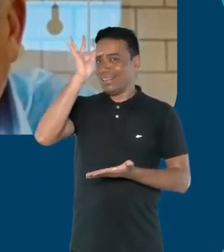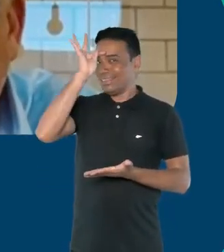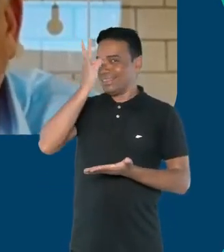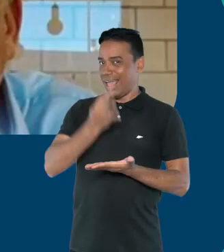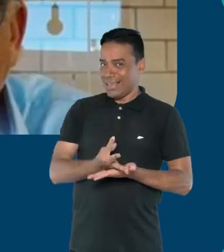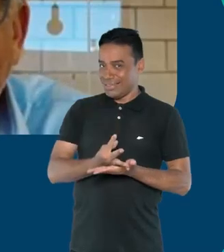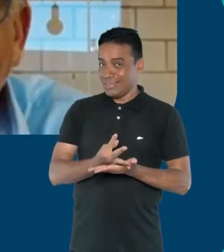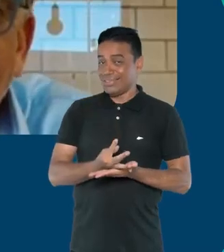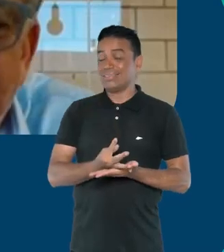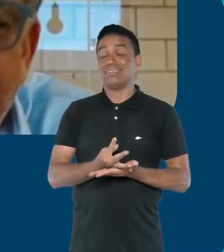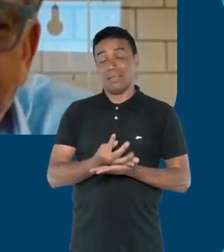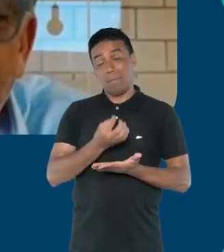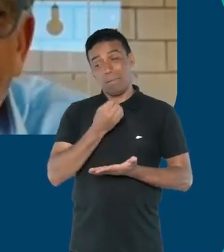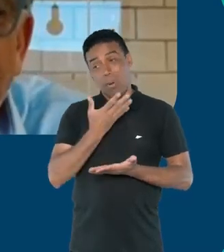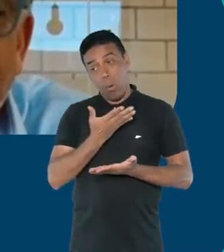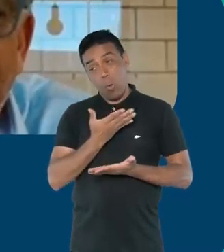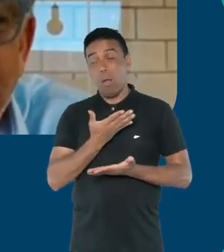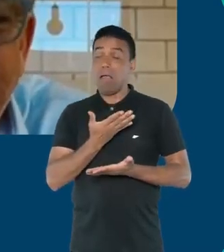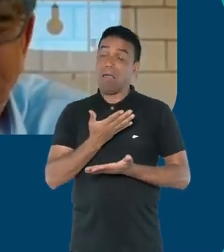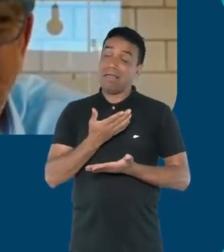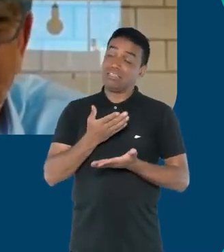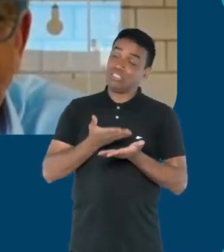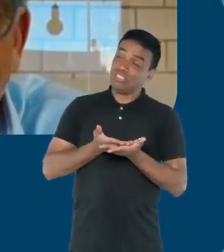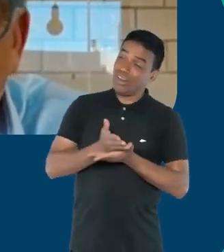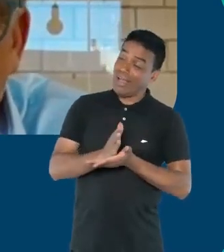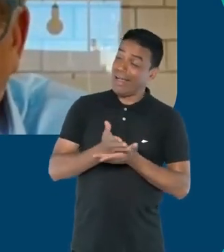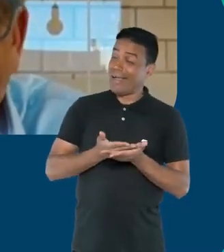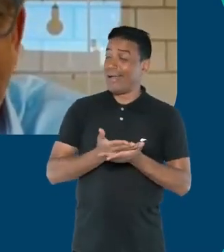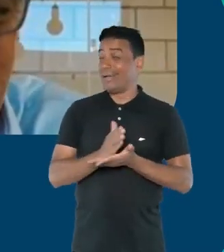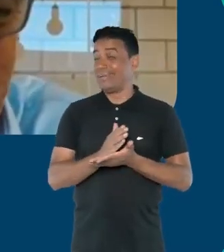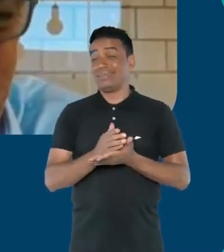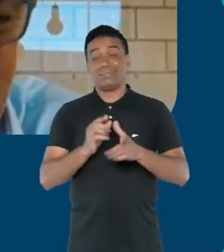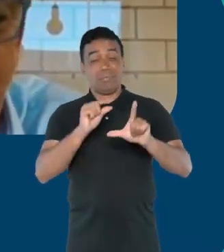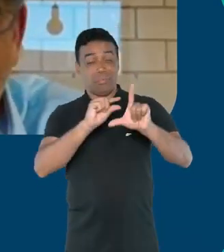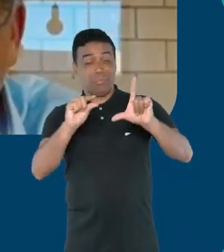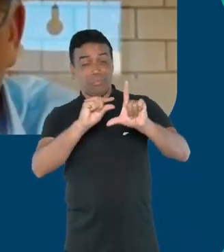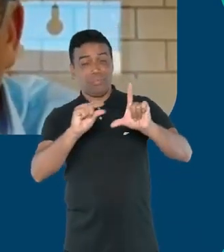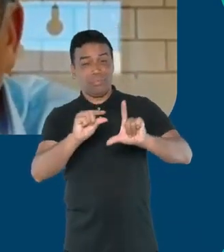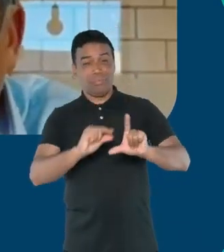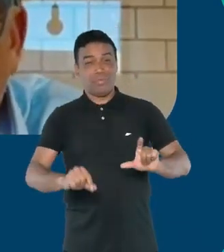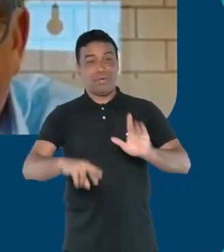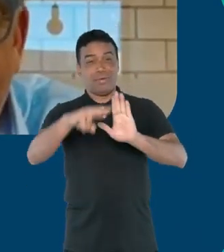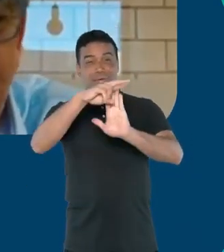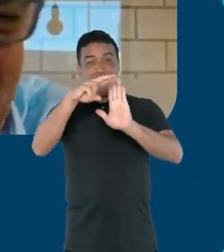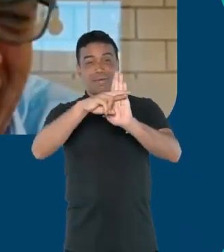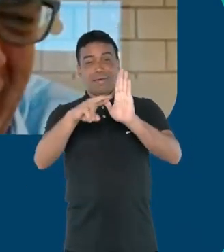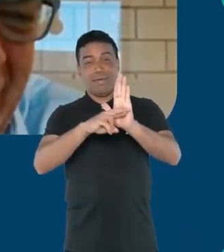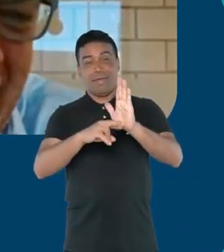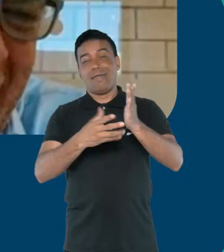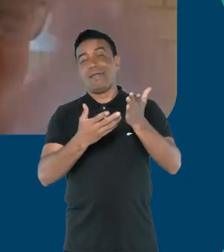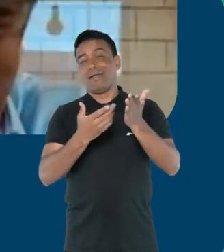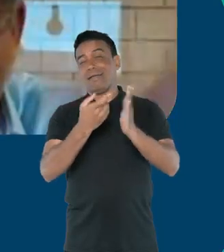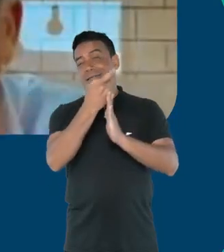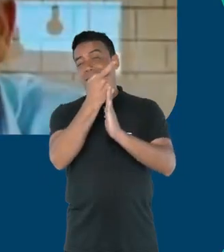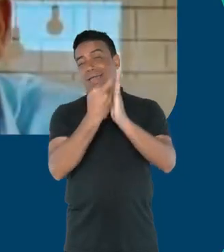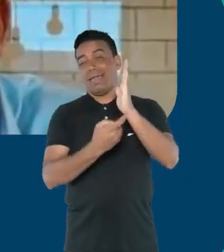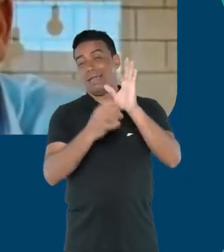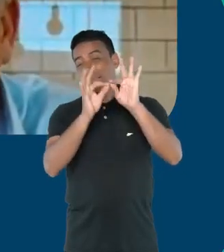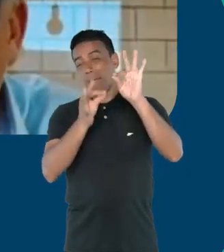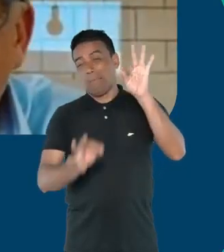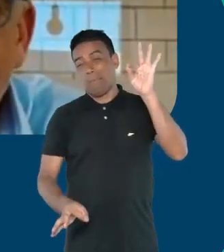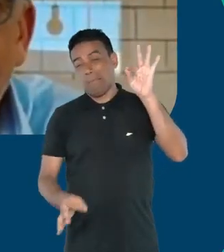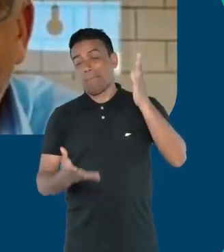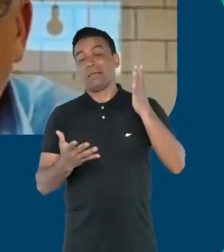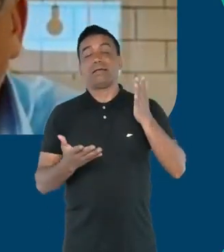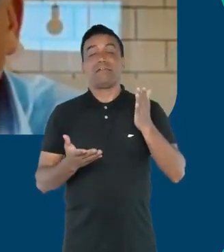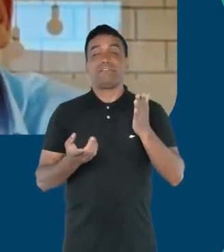boa tese, ele é chato, imbricado, muitas notas, muito grande, você vai e